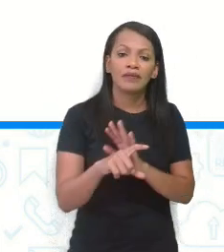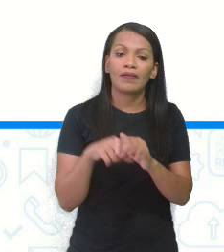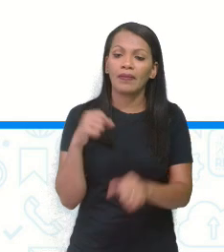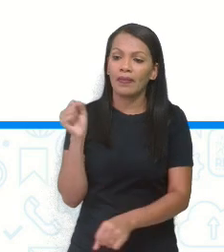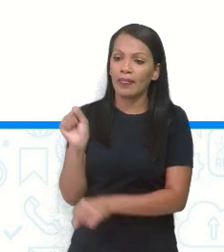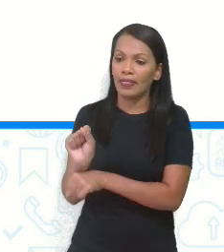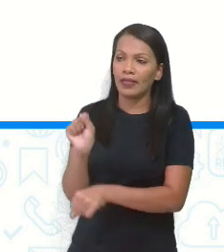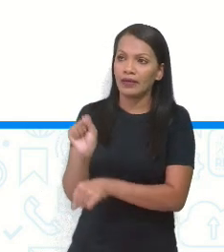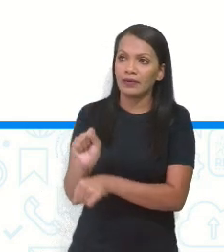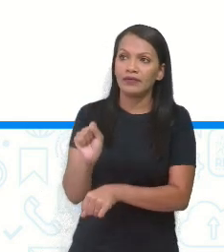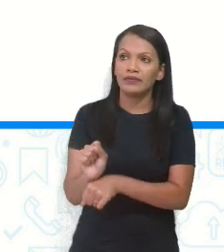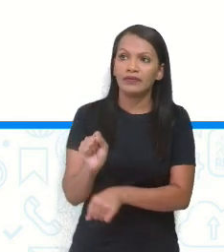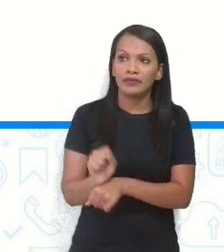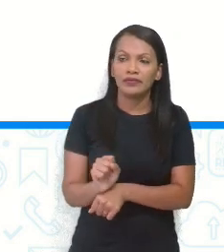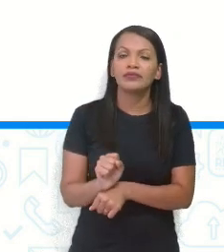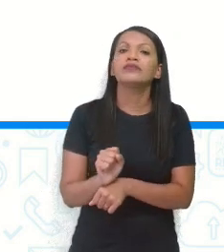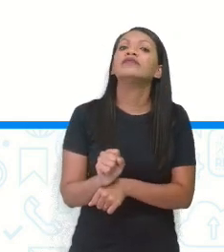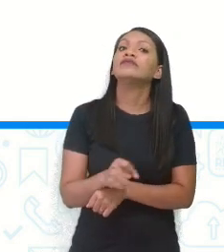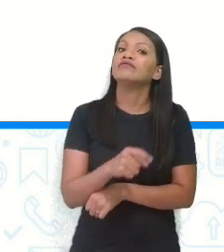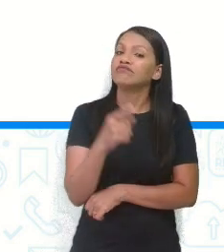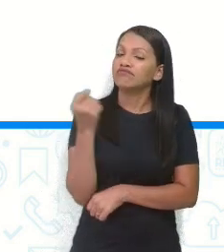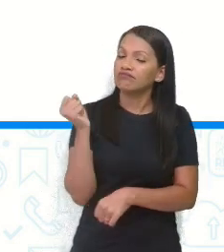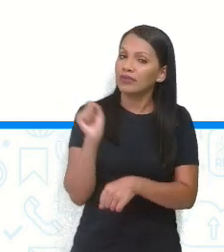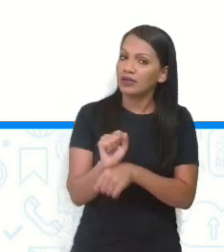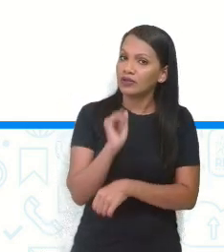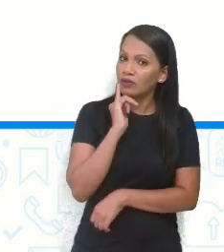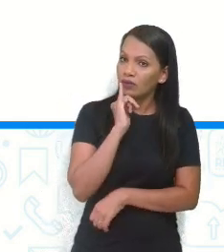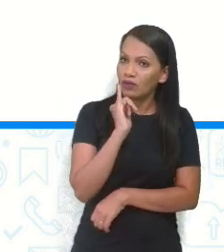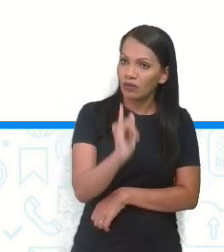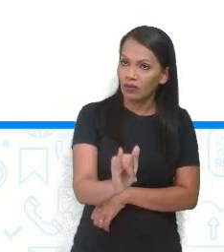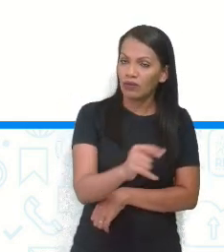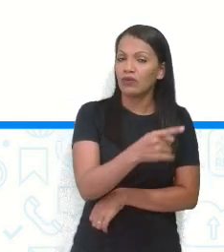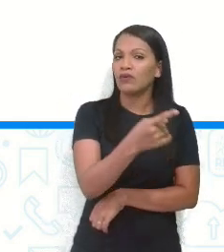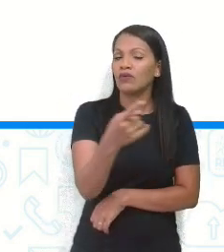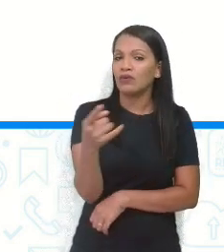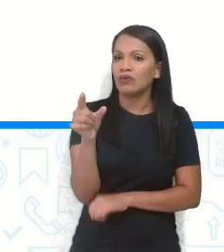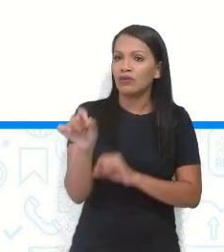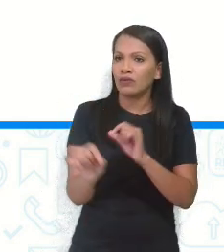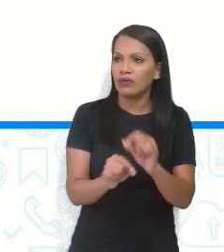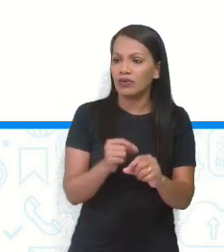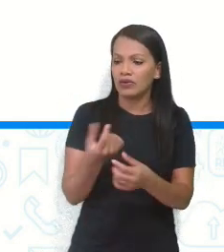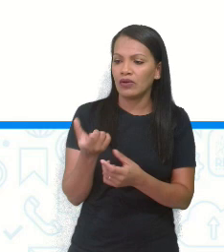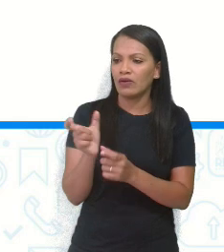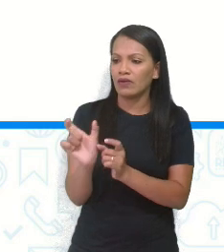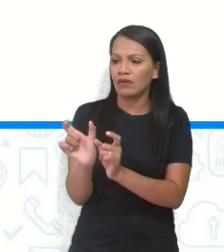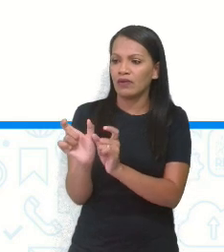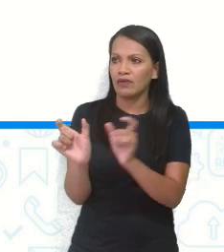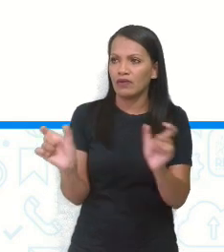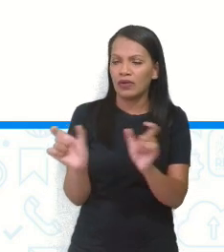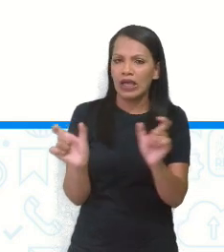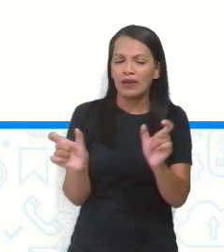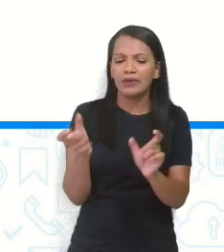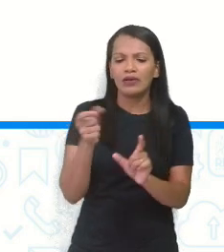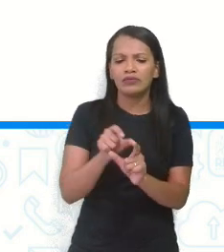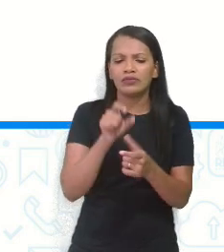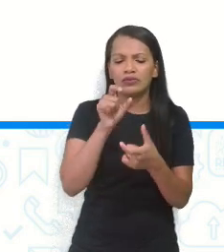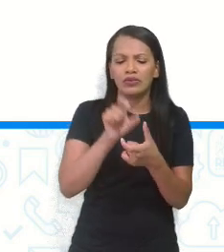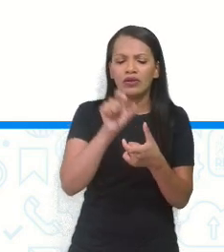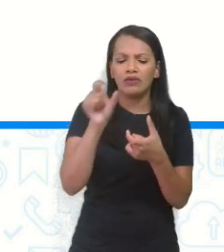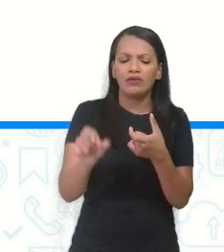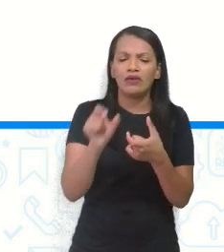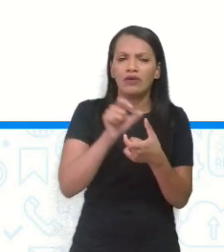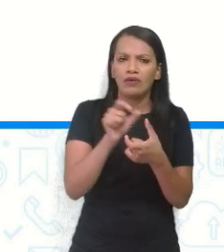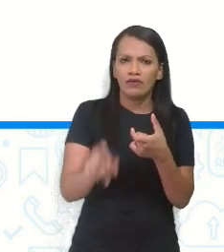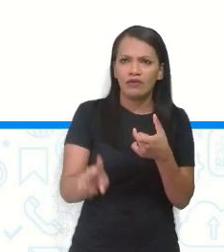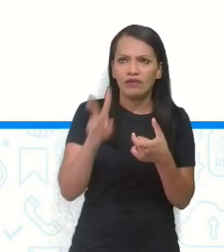que eu falei, que é justamente a separação silábica do